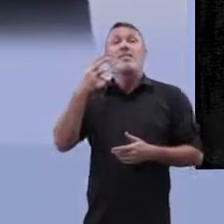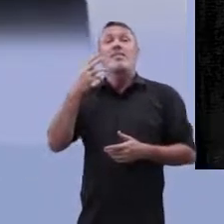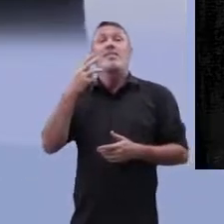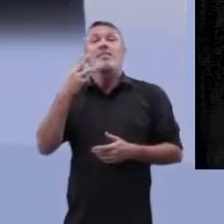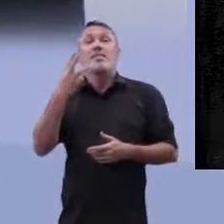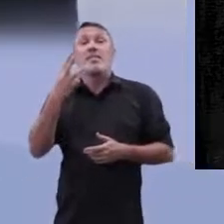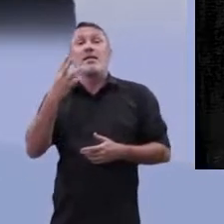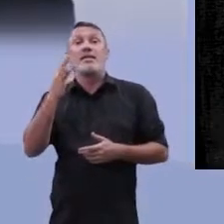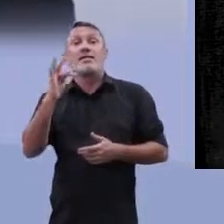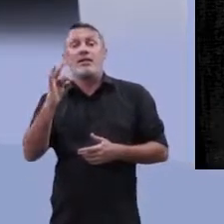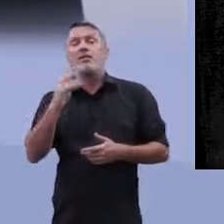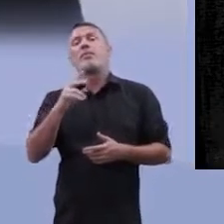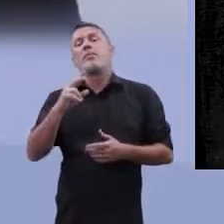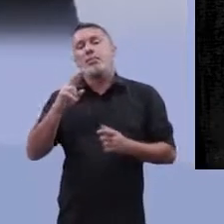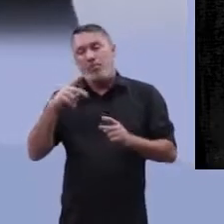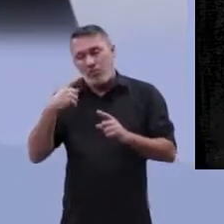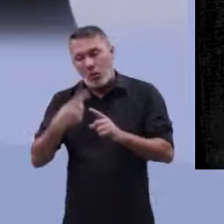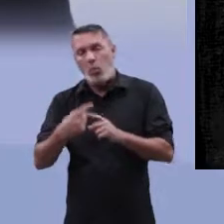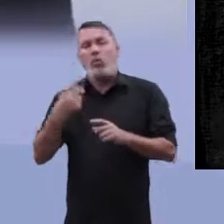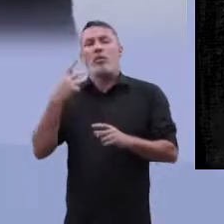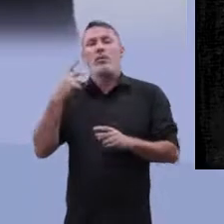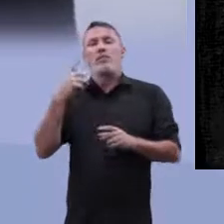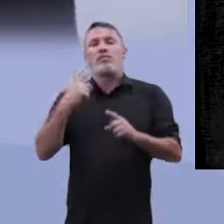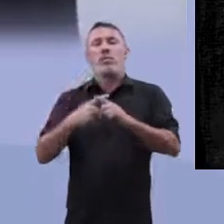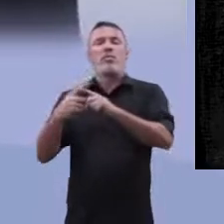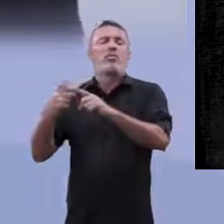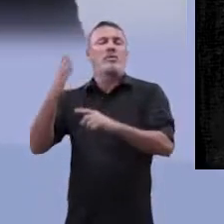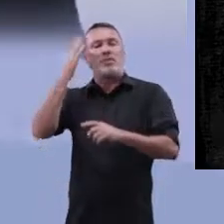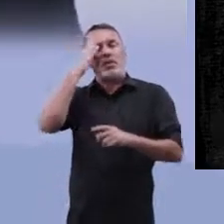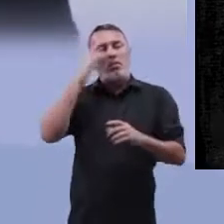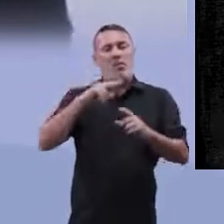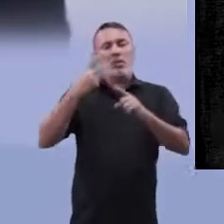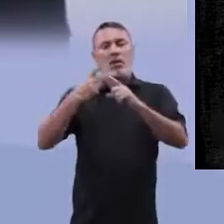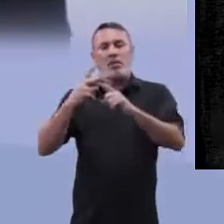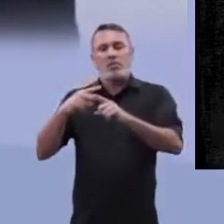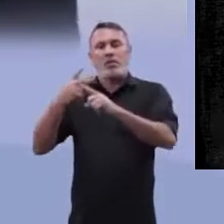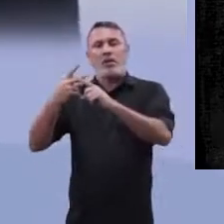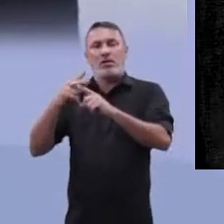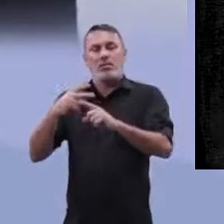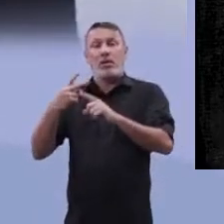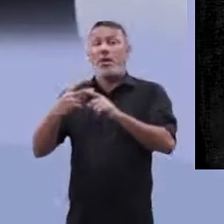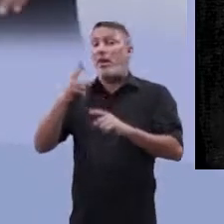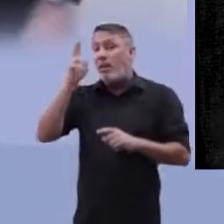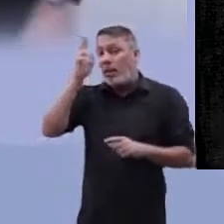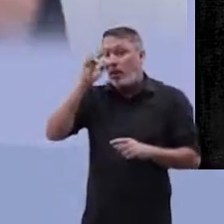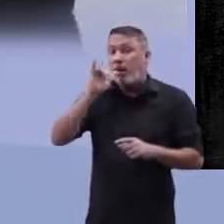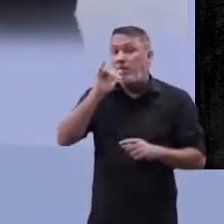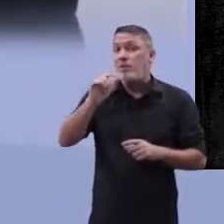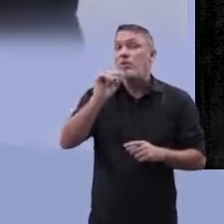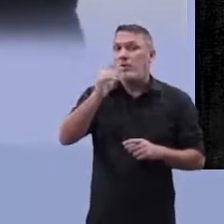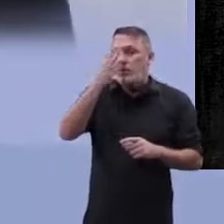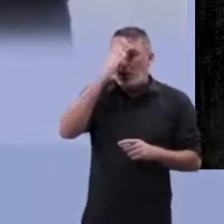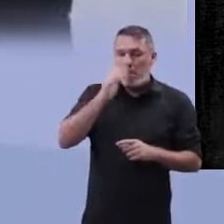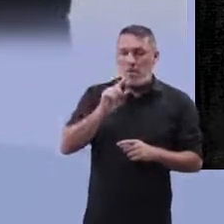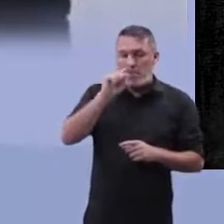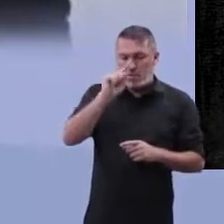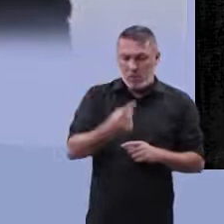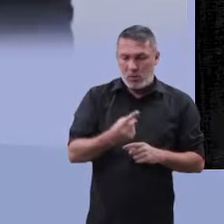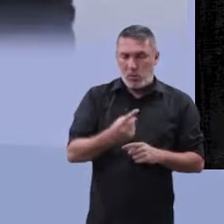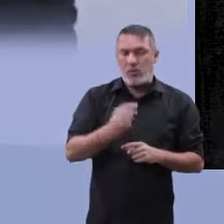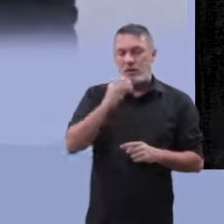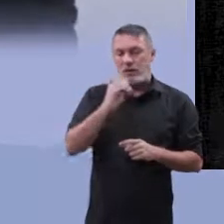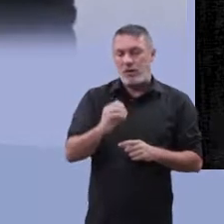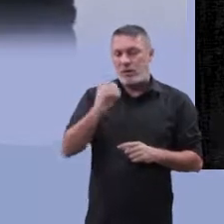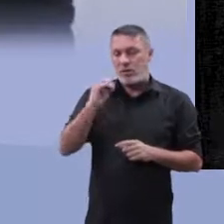tiver 4,129 trilhões, é só multiplicar por 1 trilhão e assim sucessivamente. Lembrando, meu hacker,